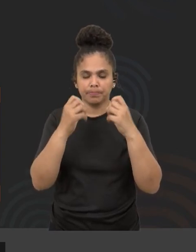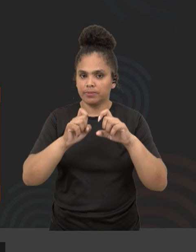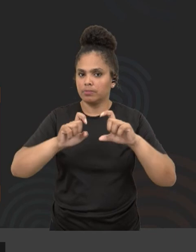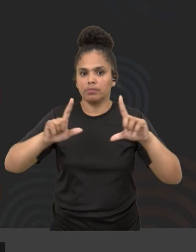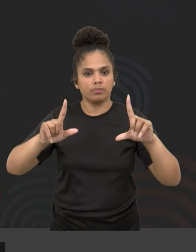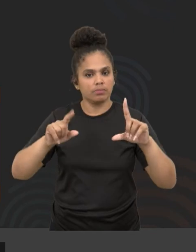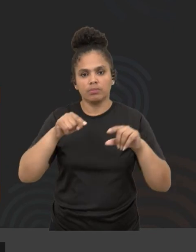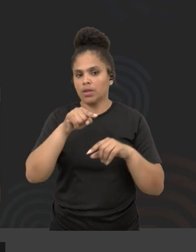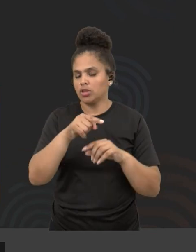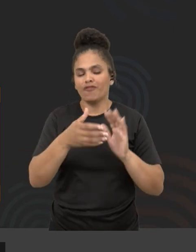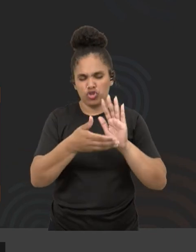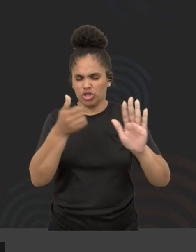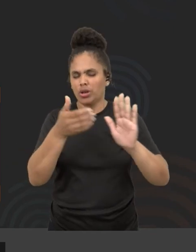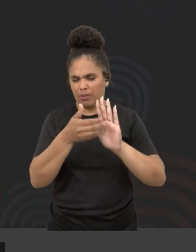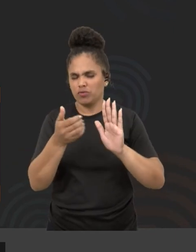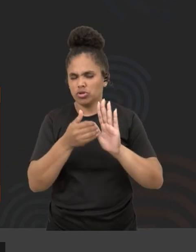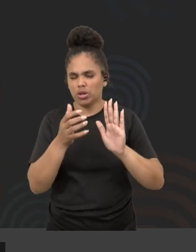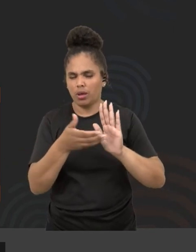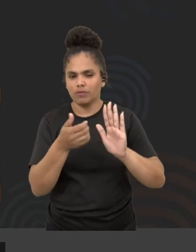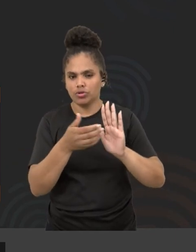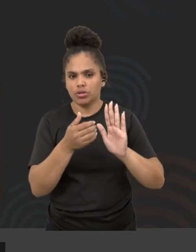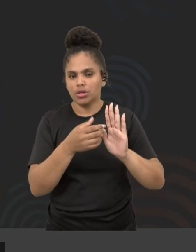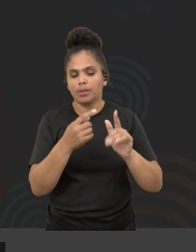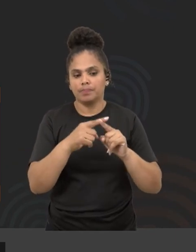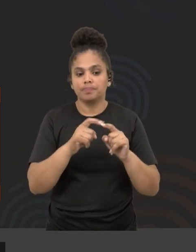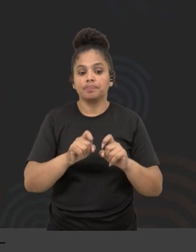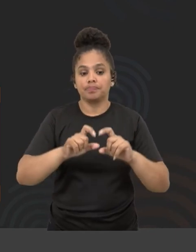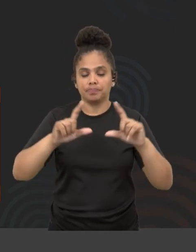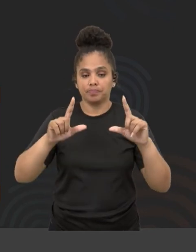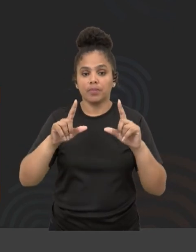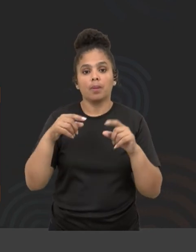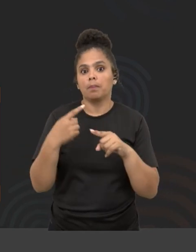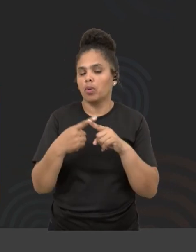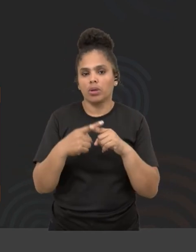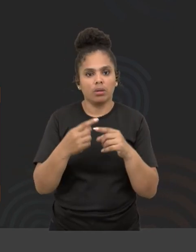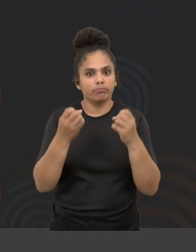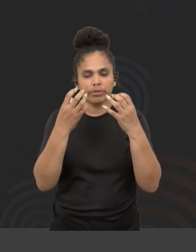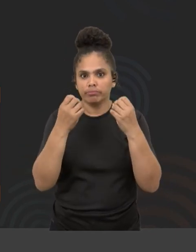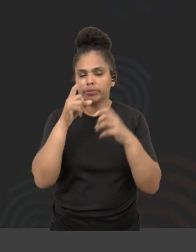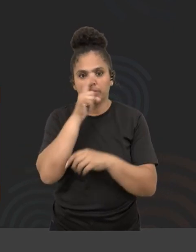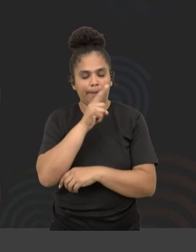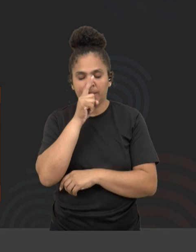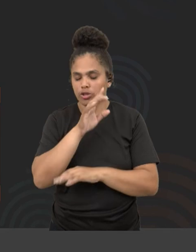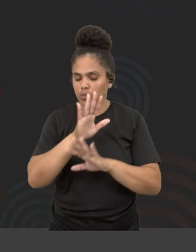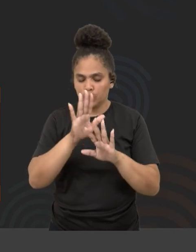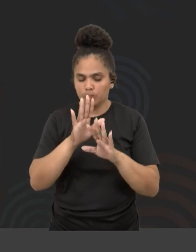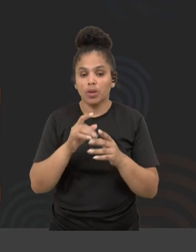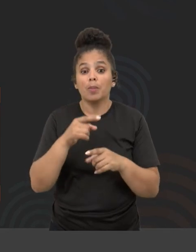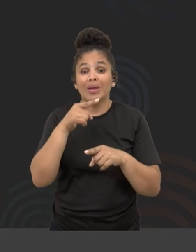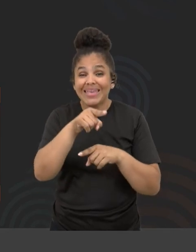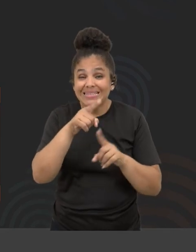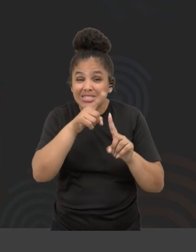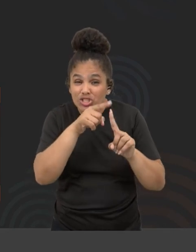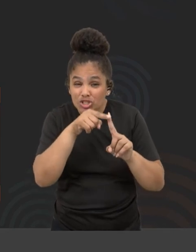Eu vou tirar dessa tela, para não ficar repetindo, mas